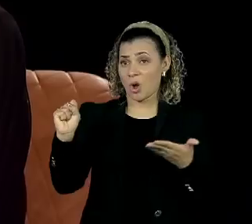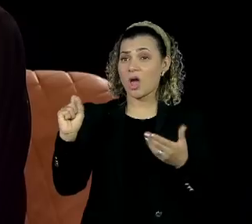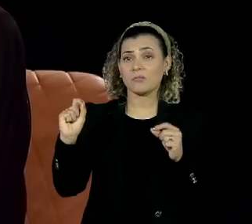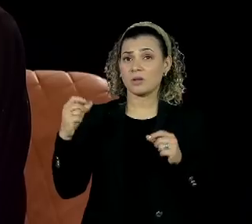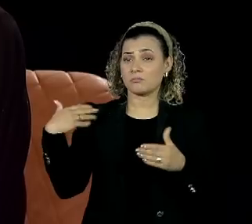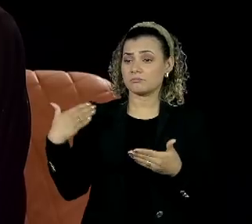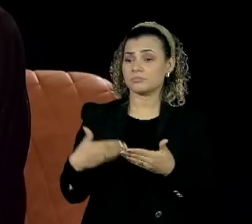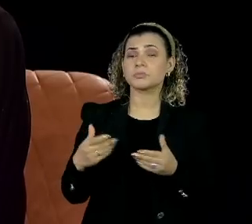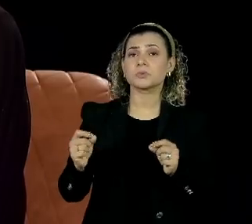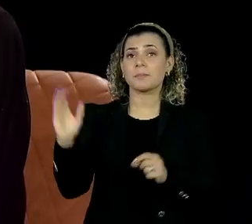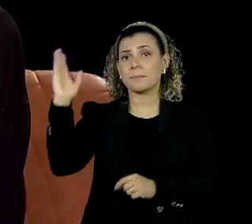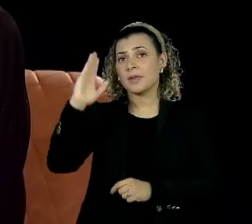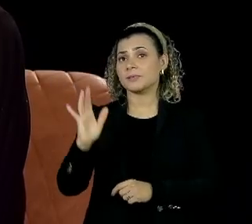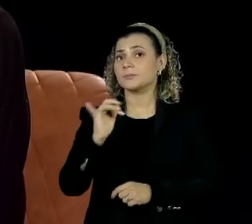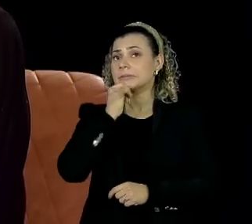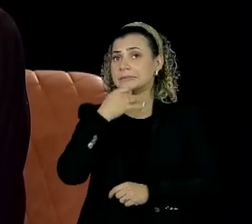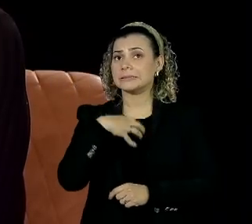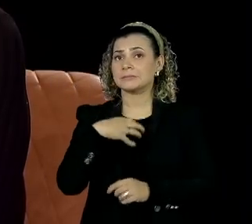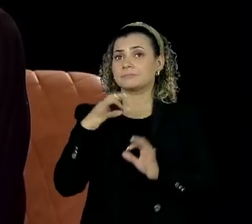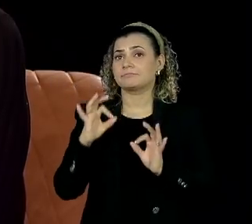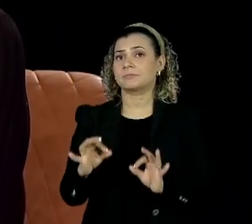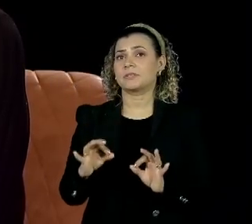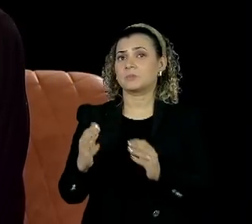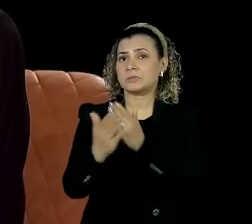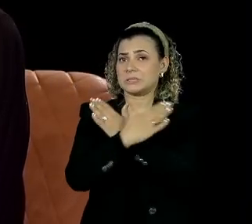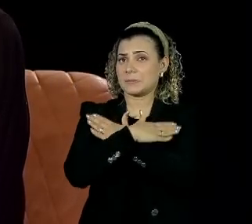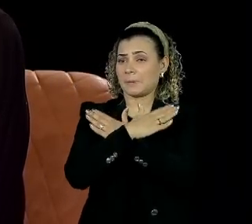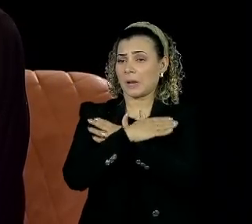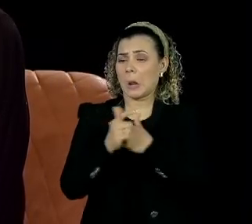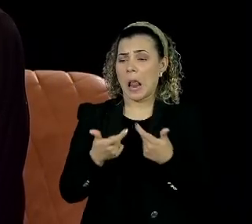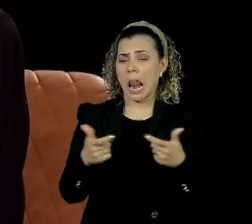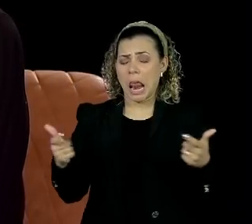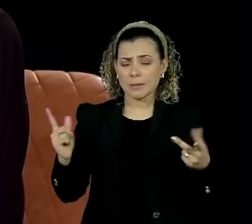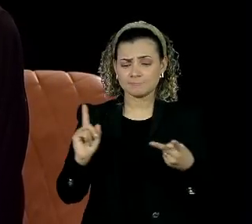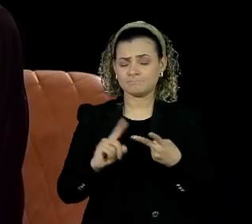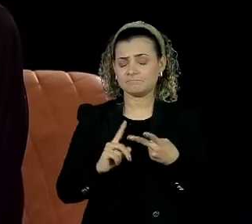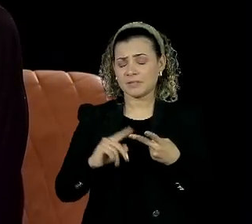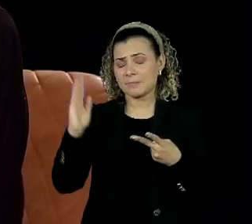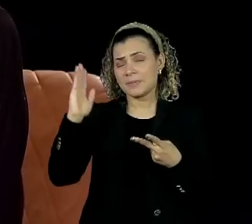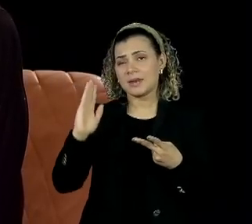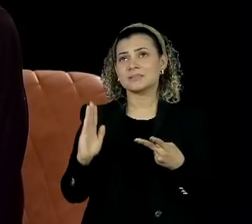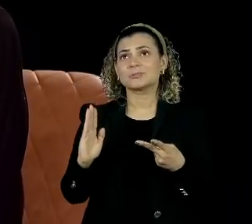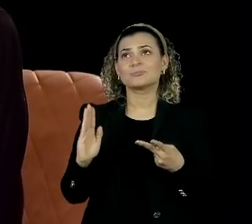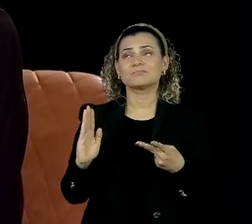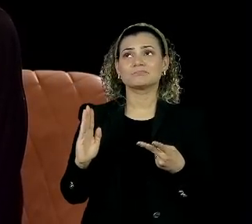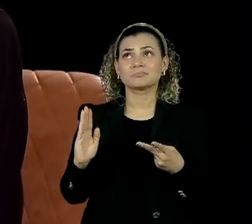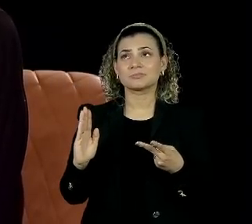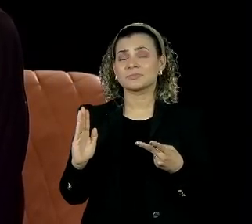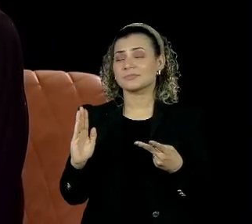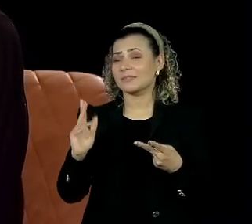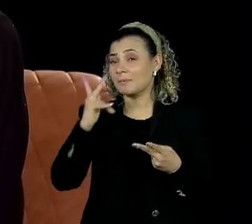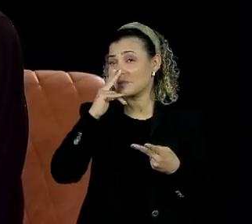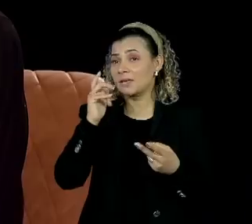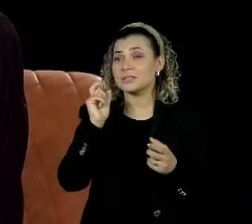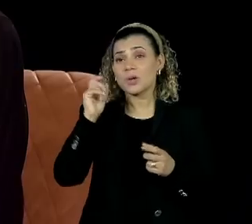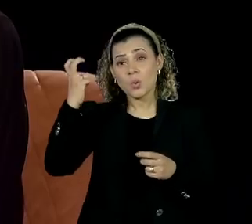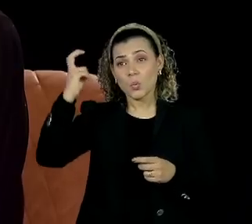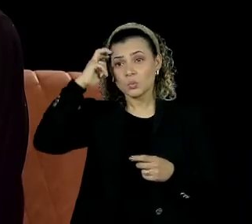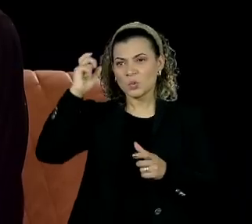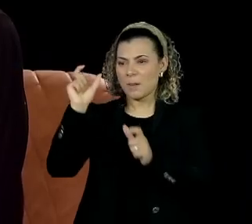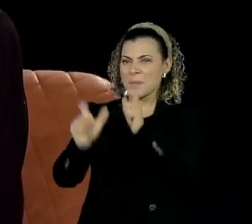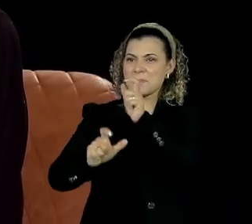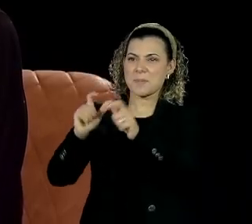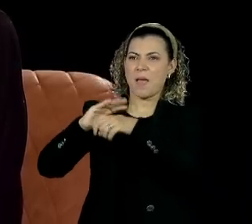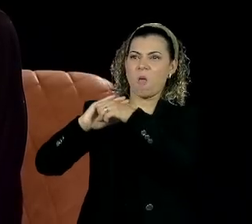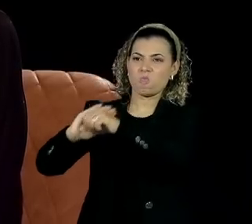um Brasil com desemprego, é um Brasil que ataca a cultura, que é um dos